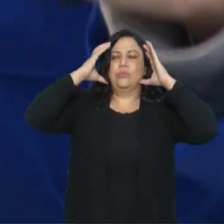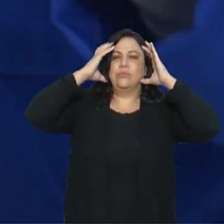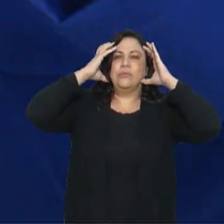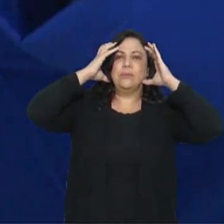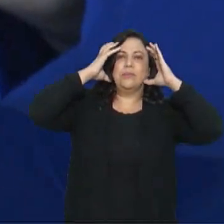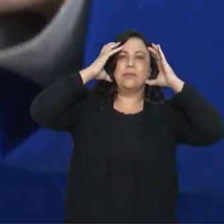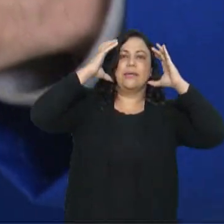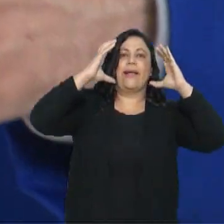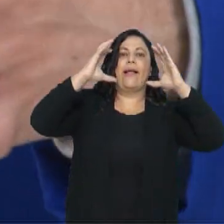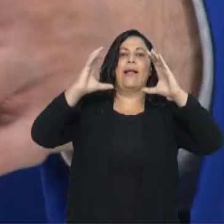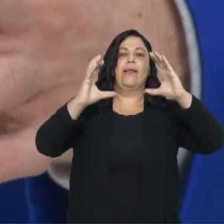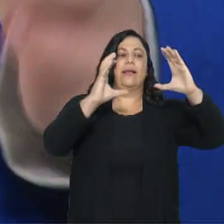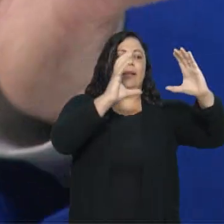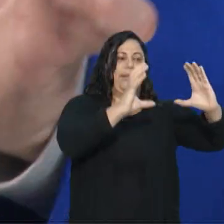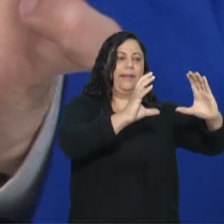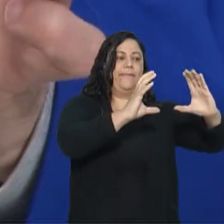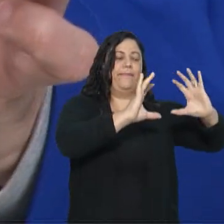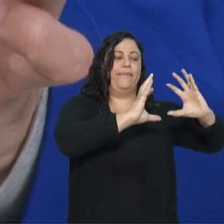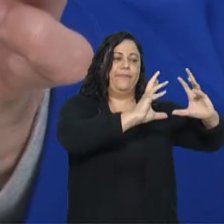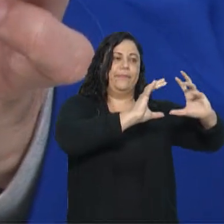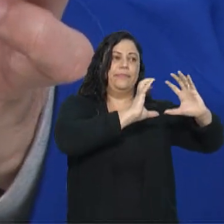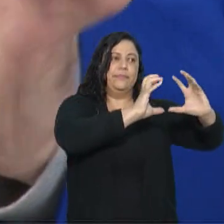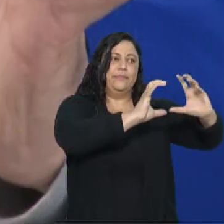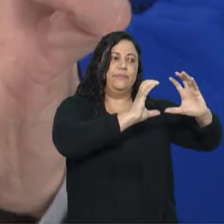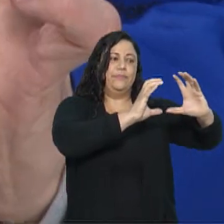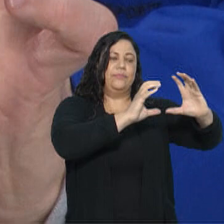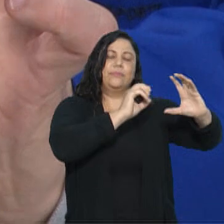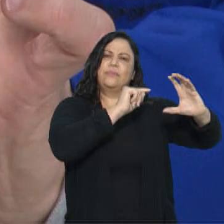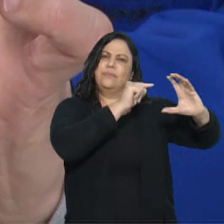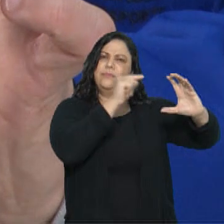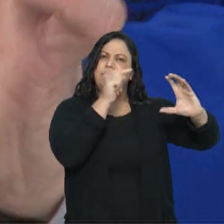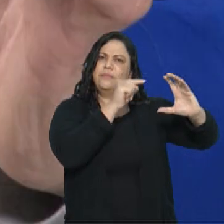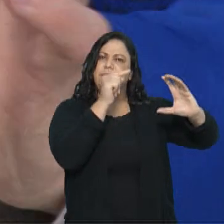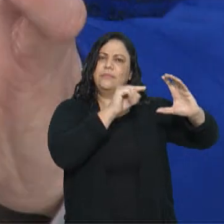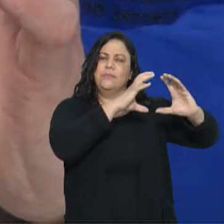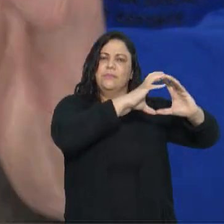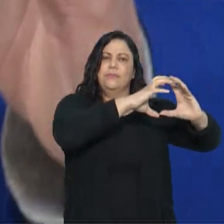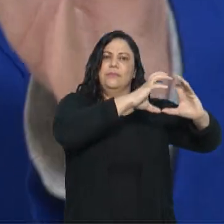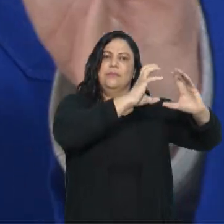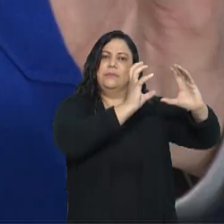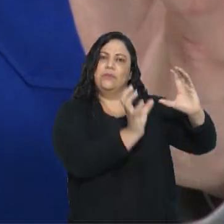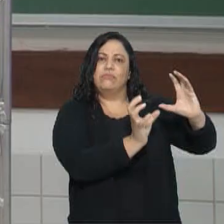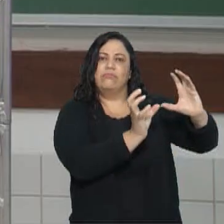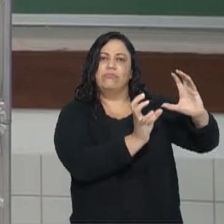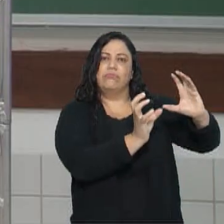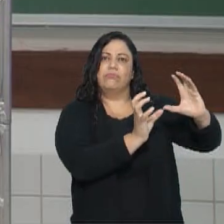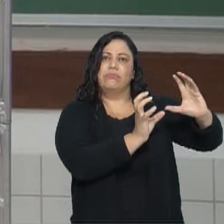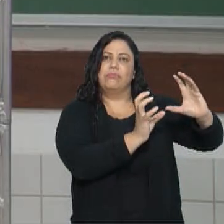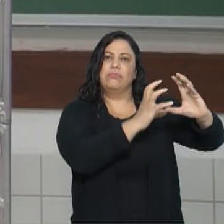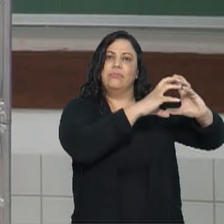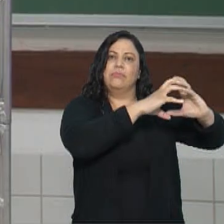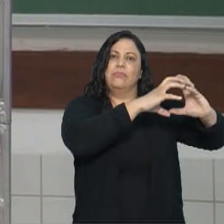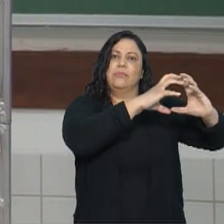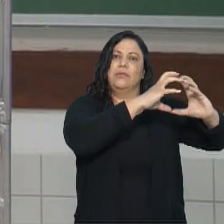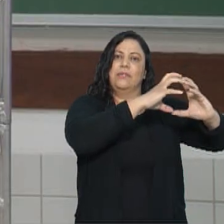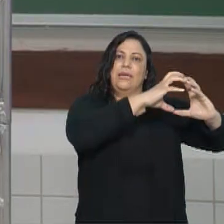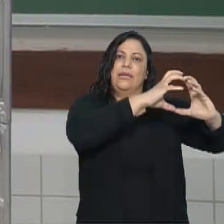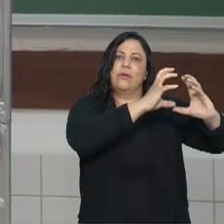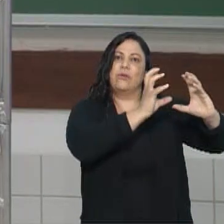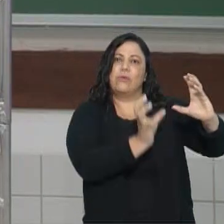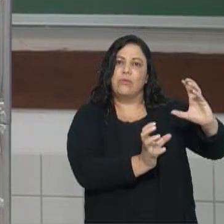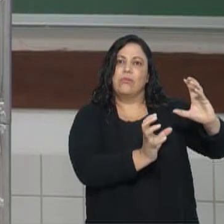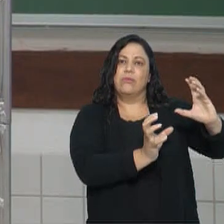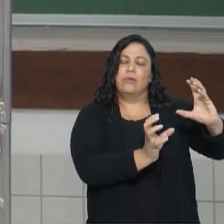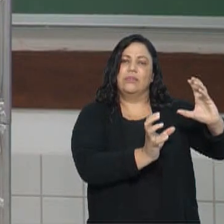falando do sistema nervoso central. Então lembram? Eu dividi essa cabeça ao meio, a intenção é essa mesma, para